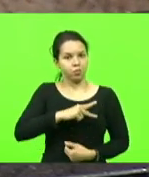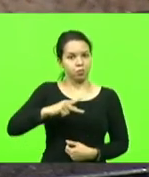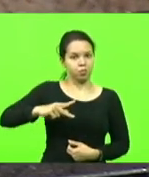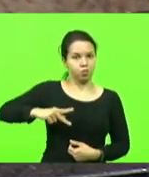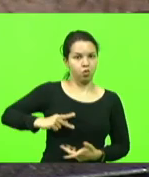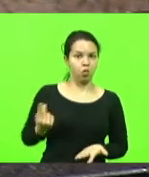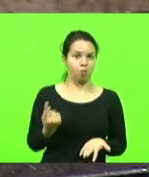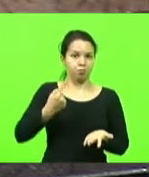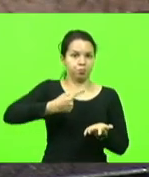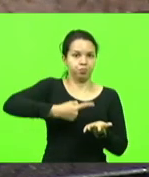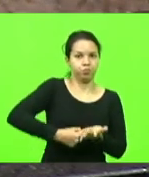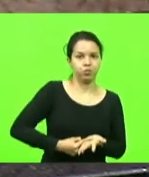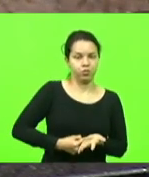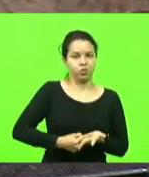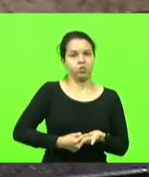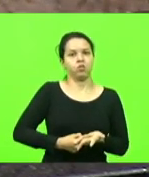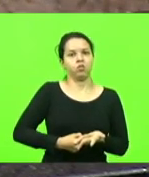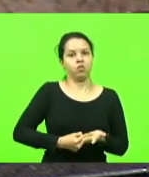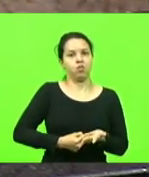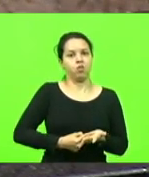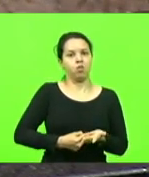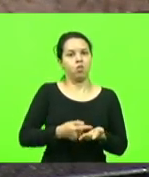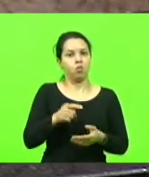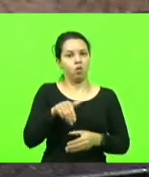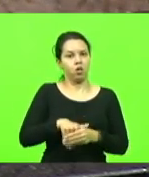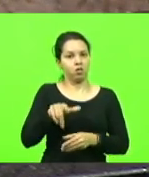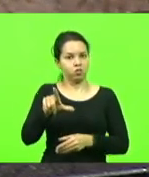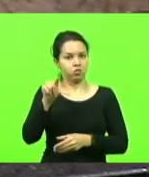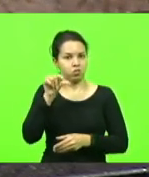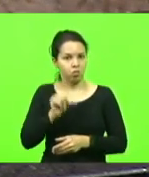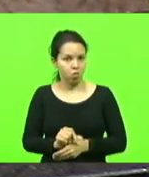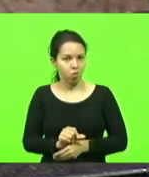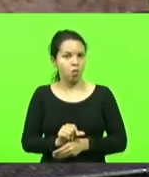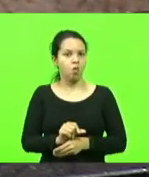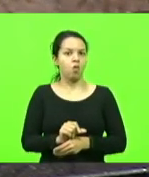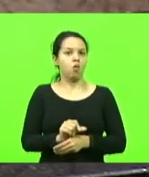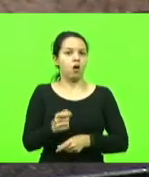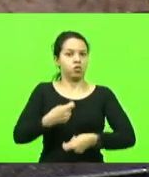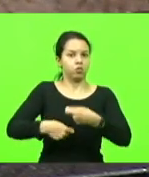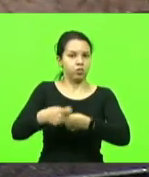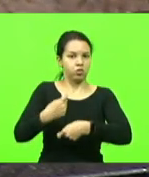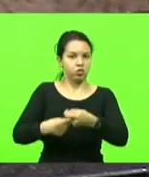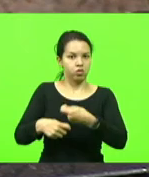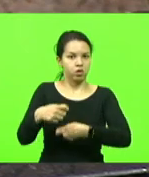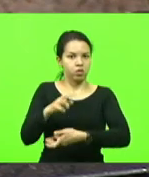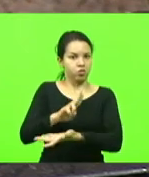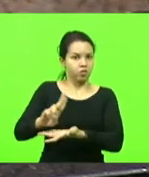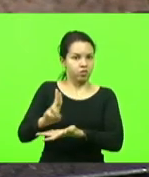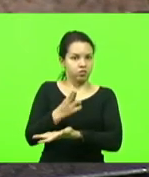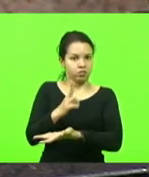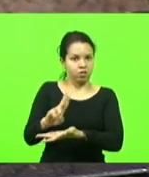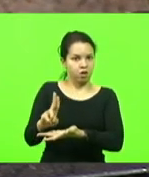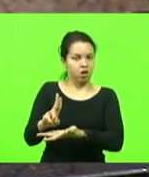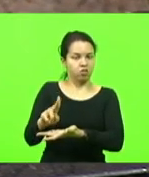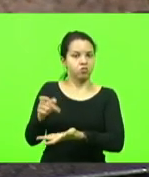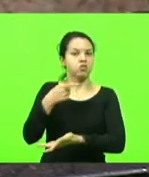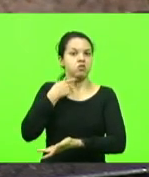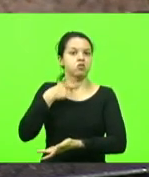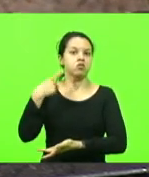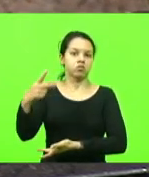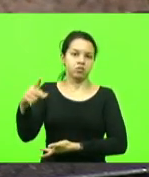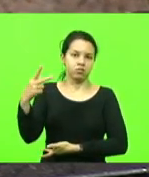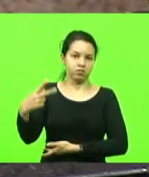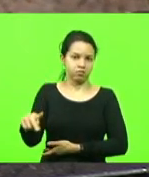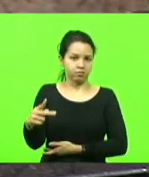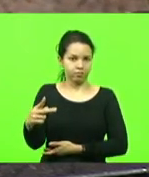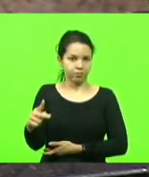eleitor, de ficar administrando as universidades como bem entenderem. É inadmissível